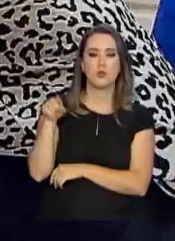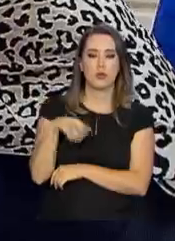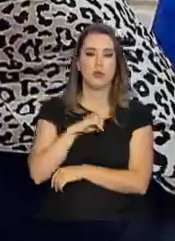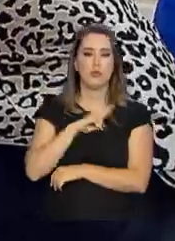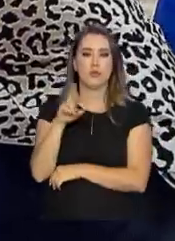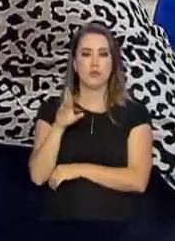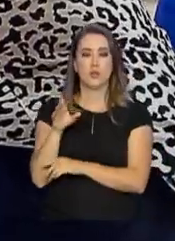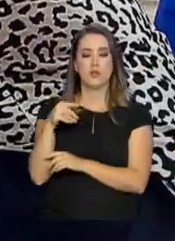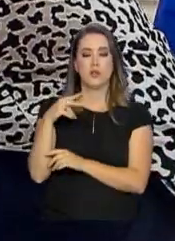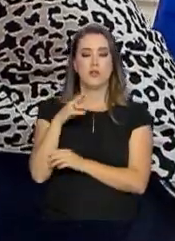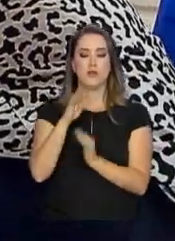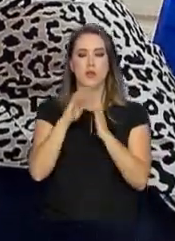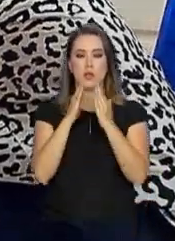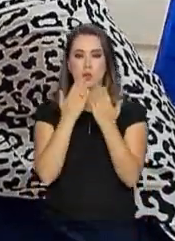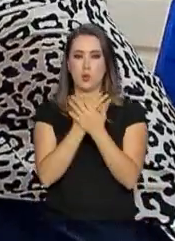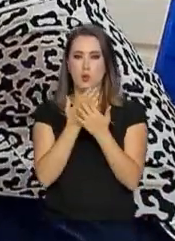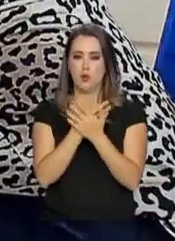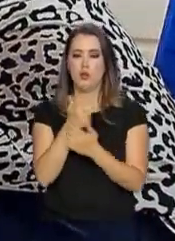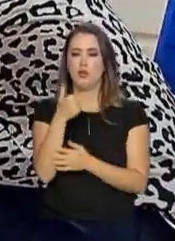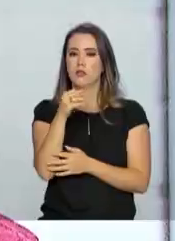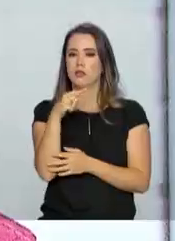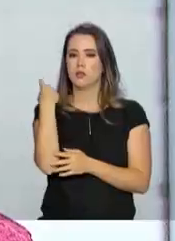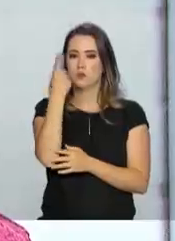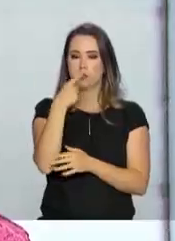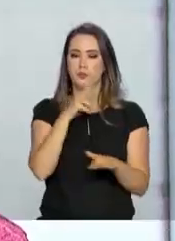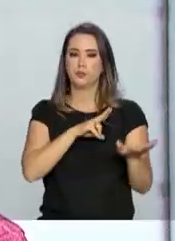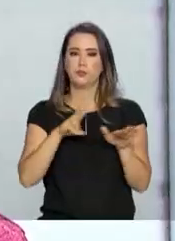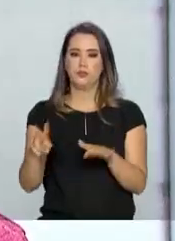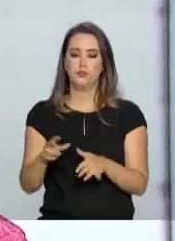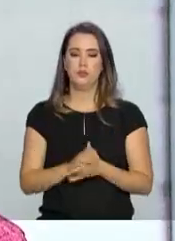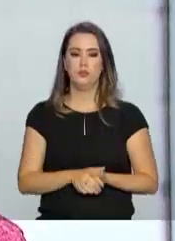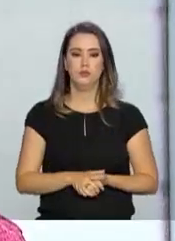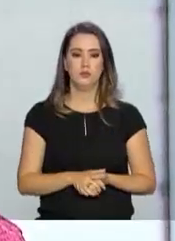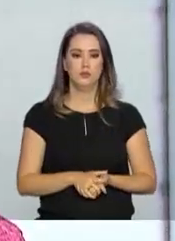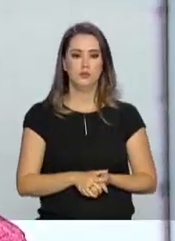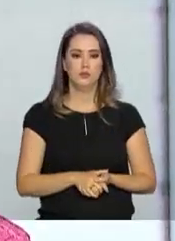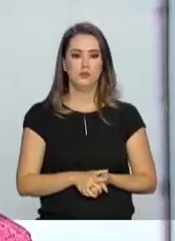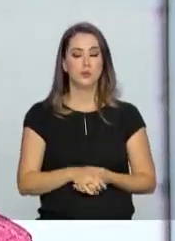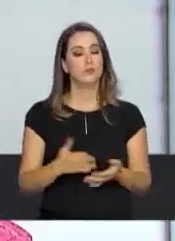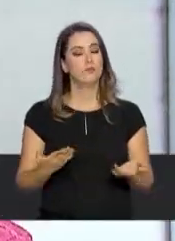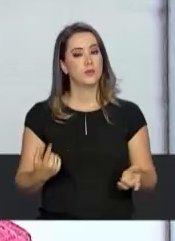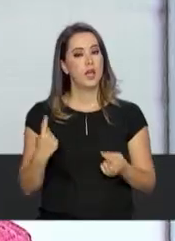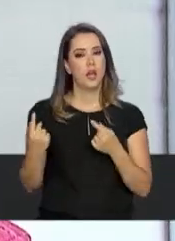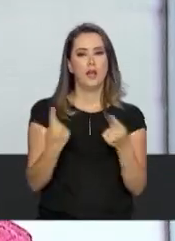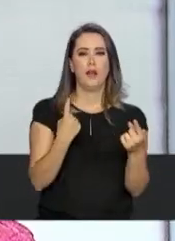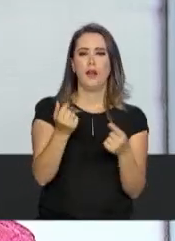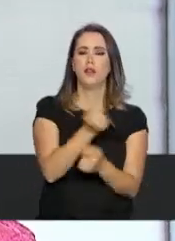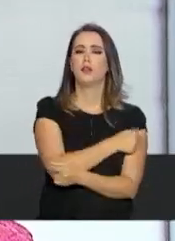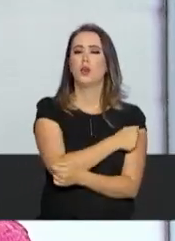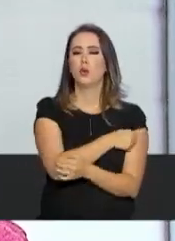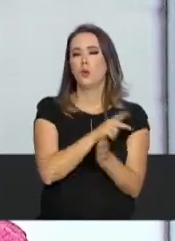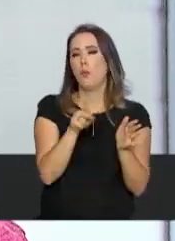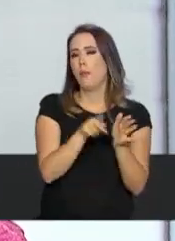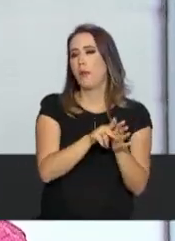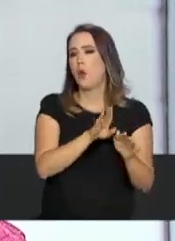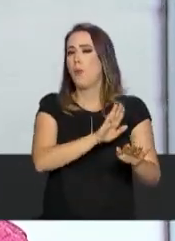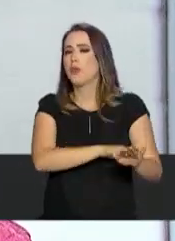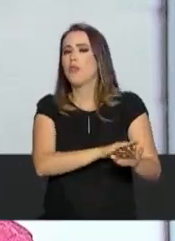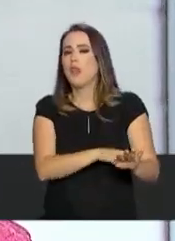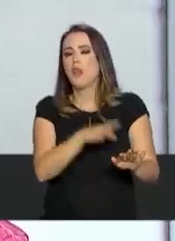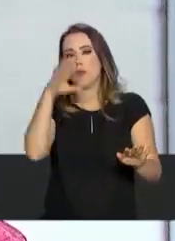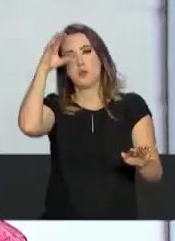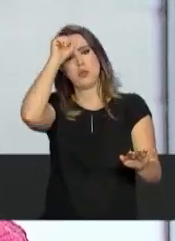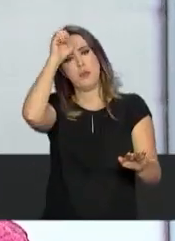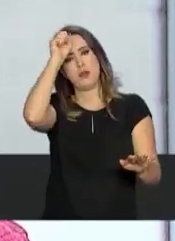da escola dez horas por semana cada um tem o seu tempo né tem o seu ritmo e também a sua realidade